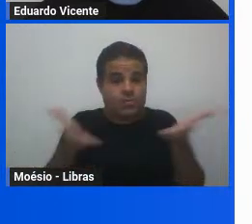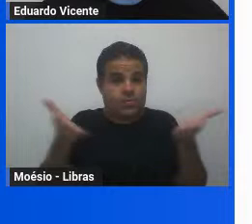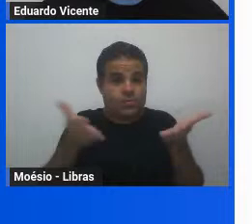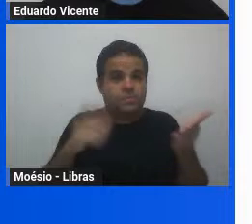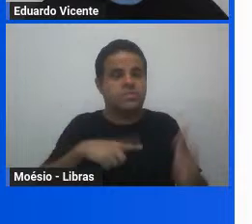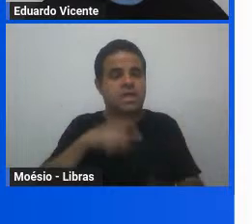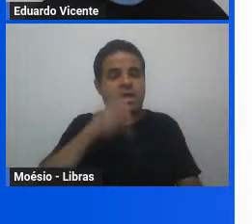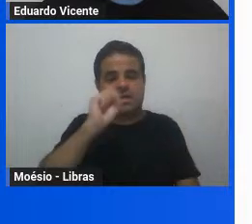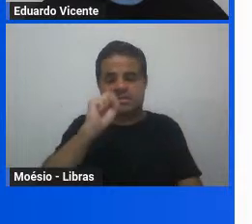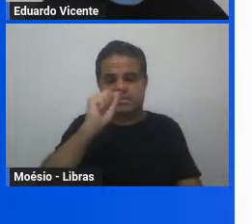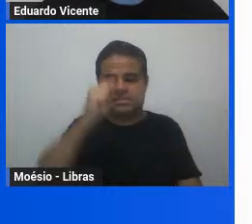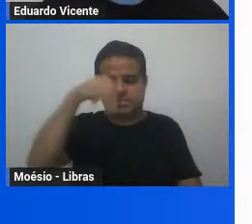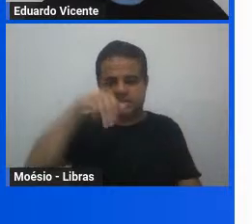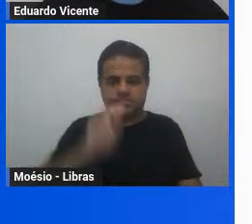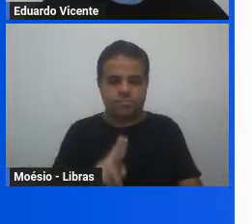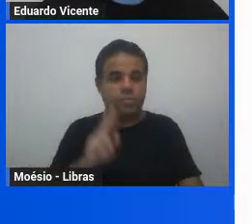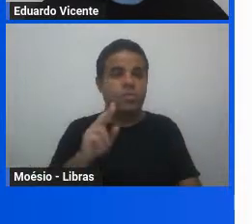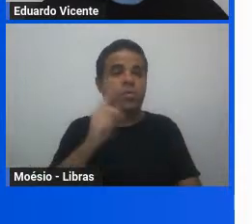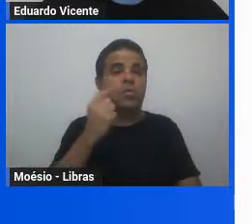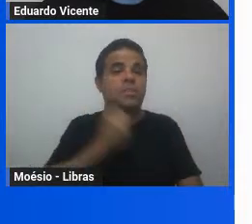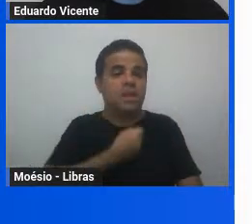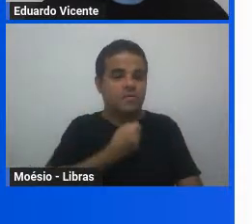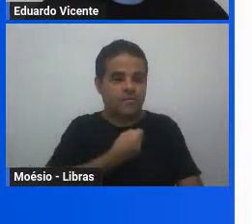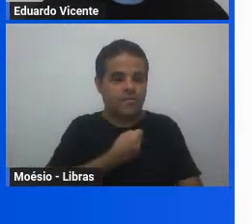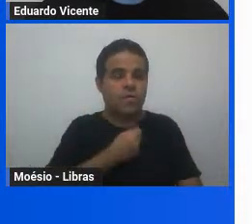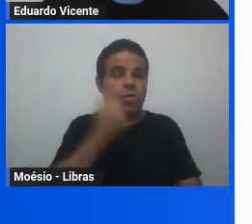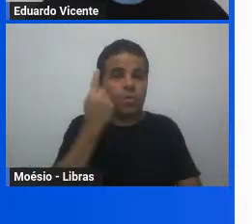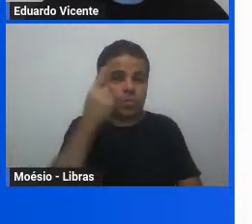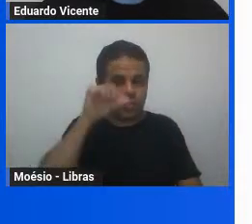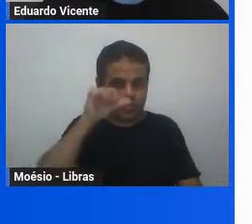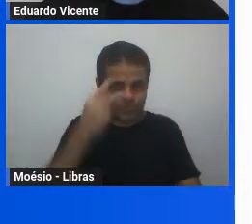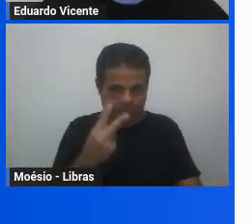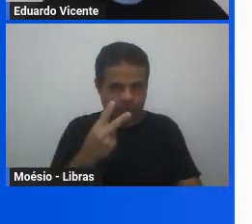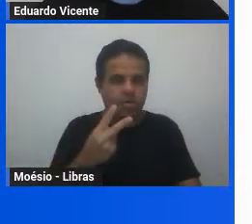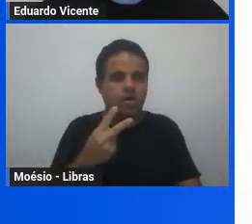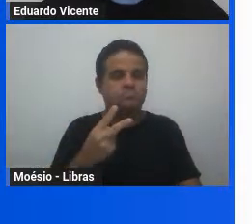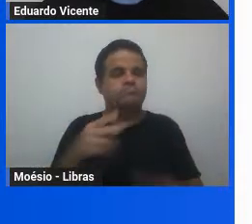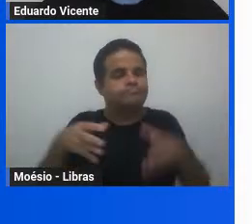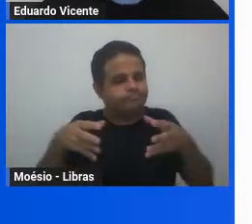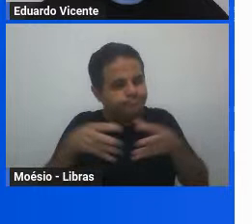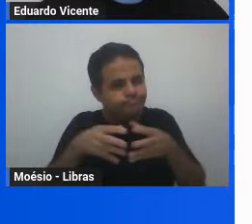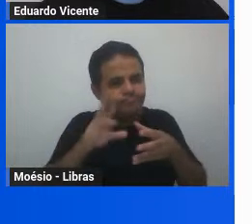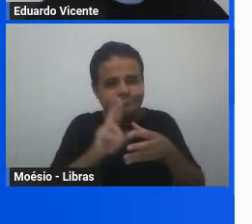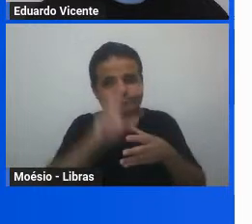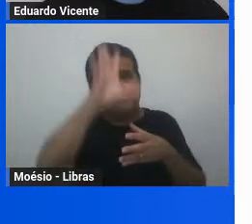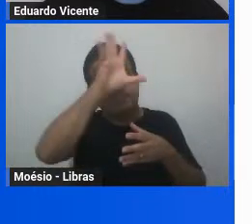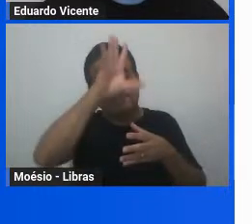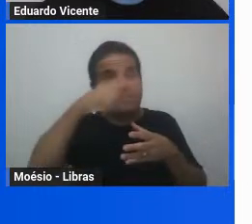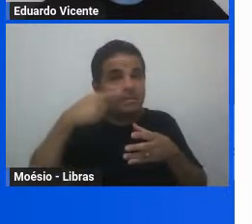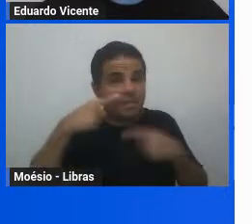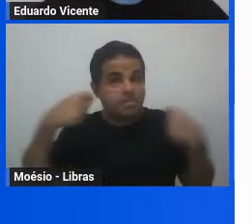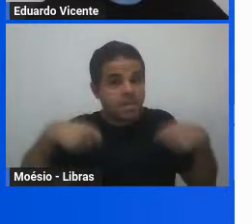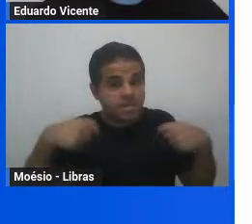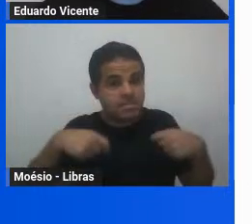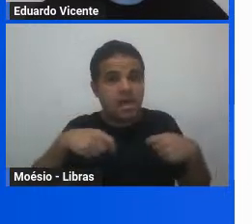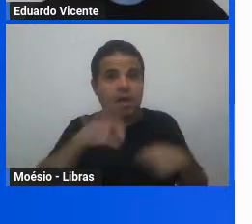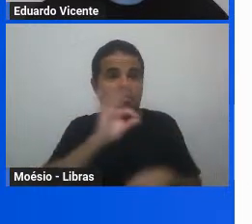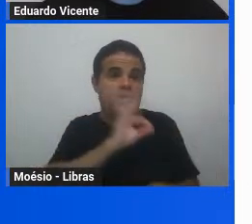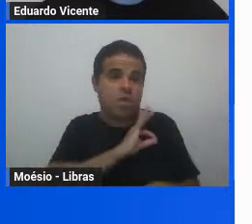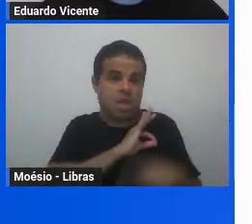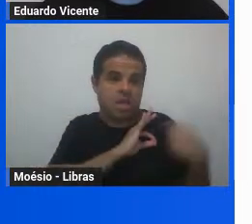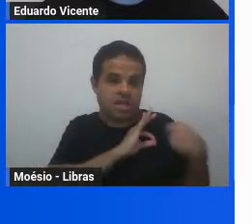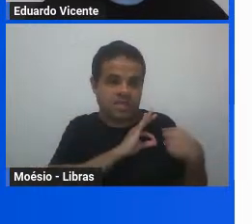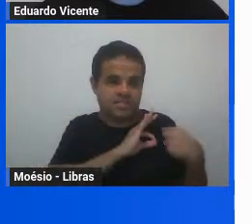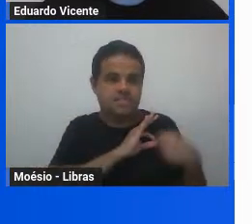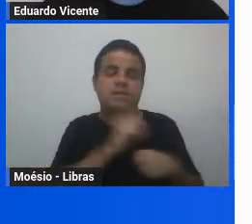SAMU no telefone 192, o Corpo de Bombeiro 193, e na necessidade também a Polícia